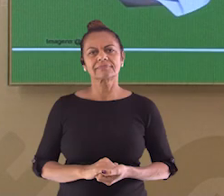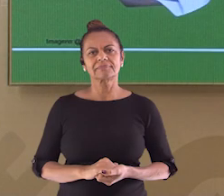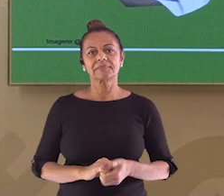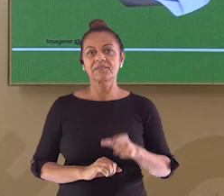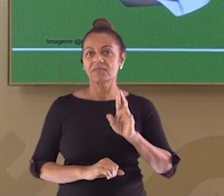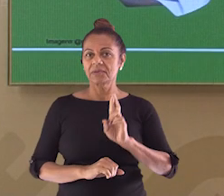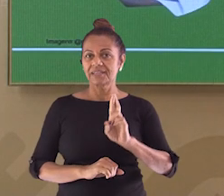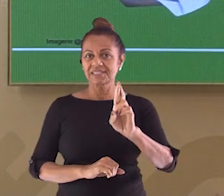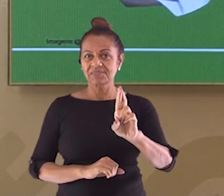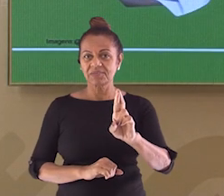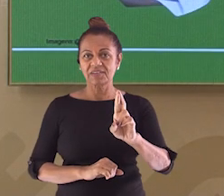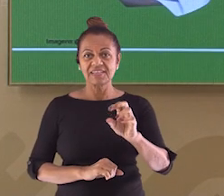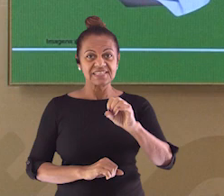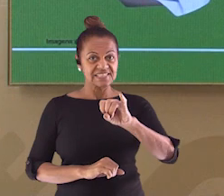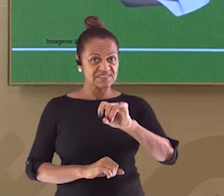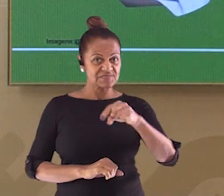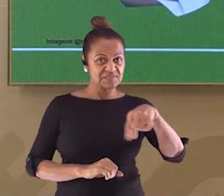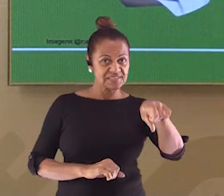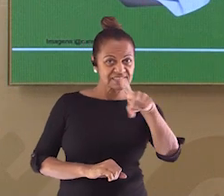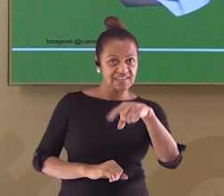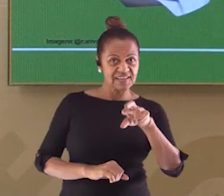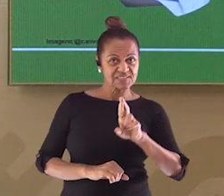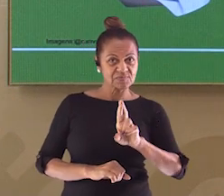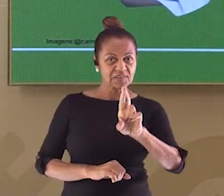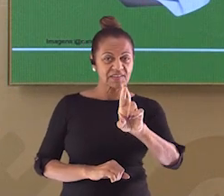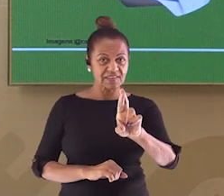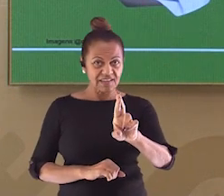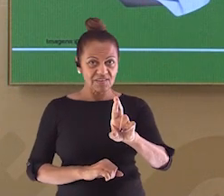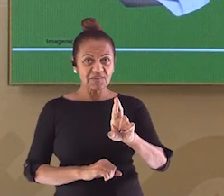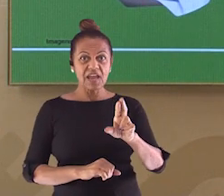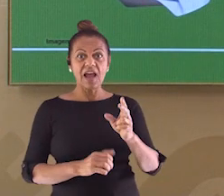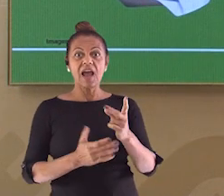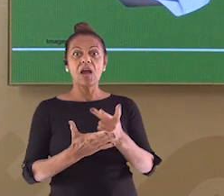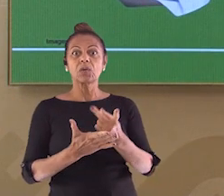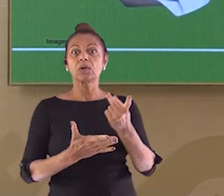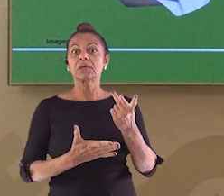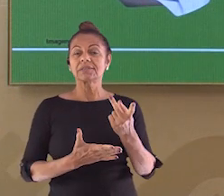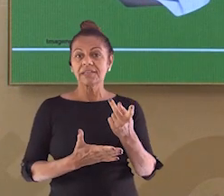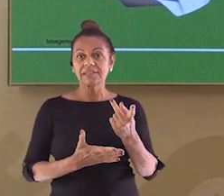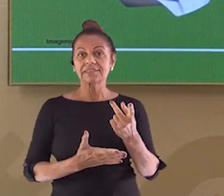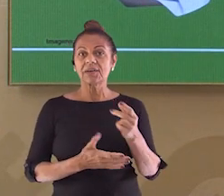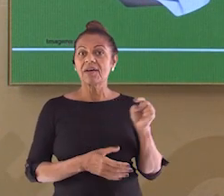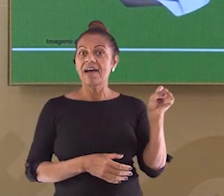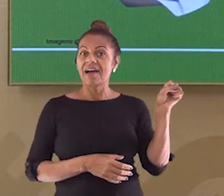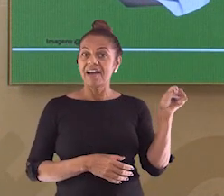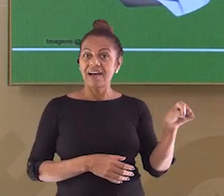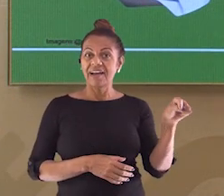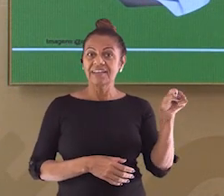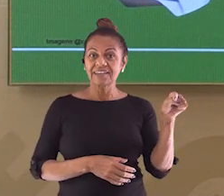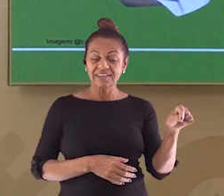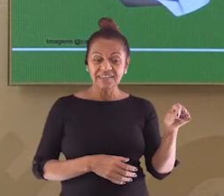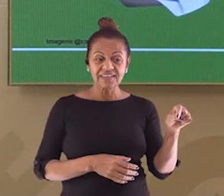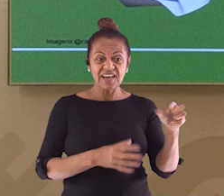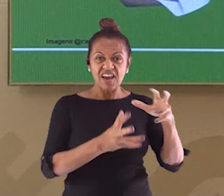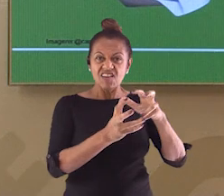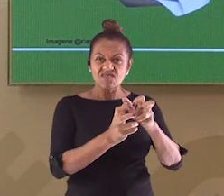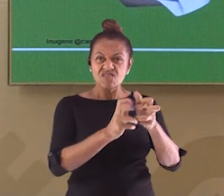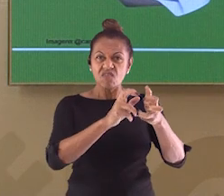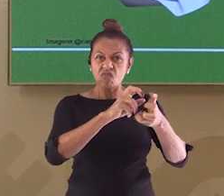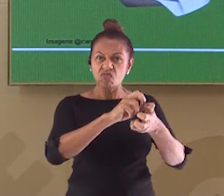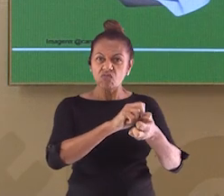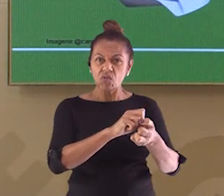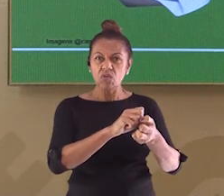Vamos para a correção. Acertou quem respondeu que é um fenômeno físico, pois envolveu uma